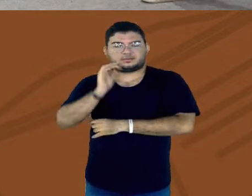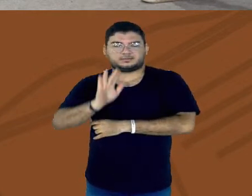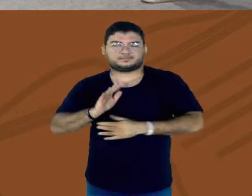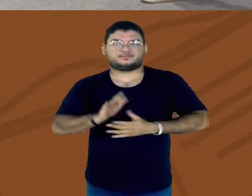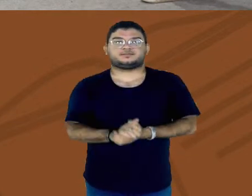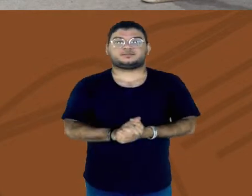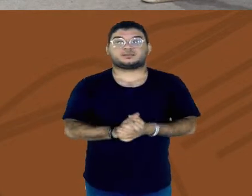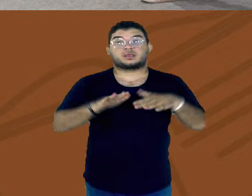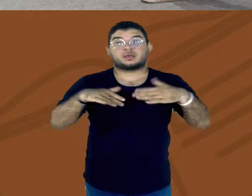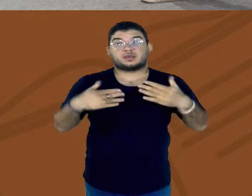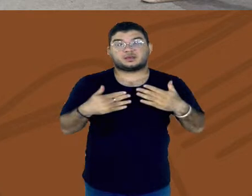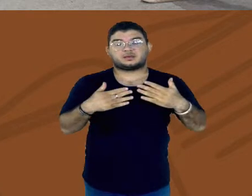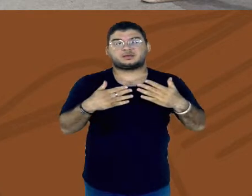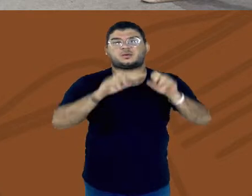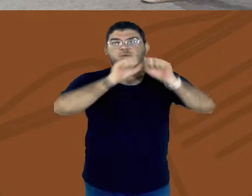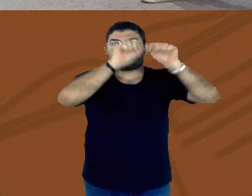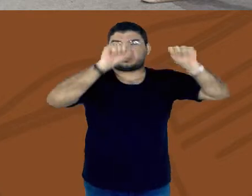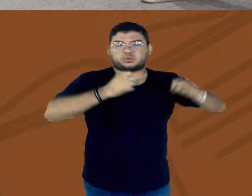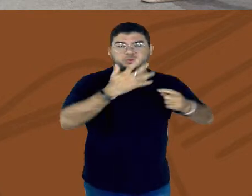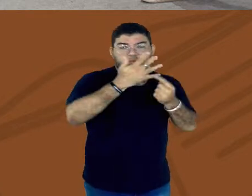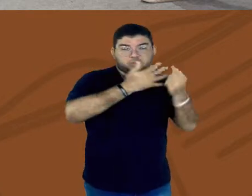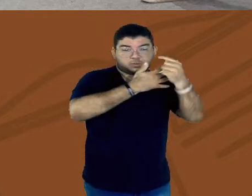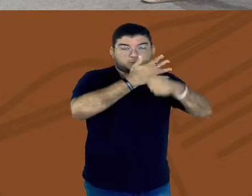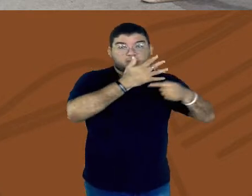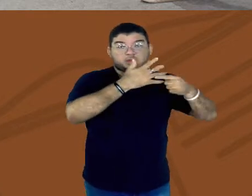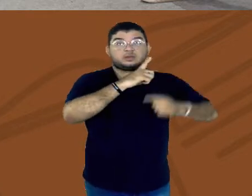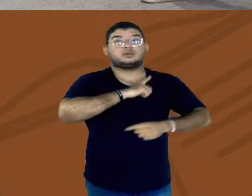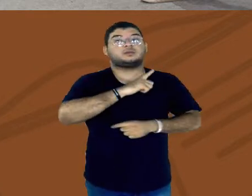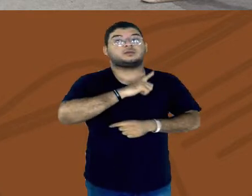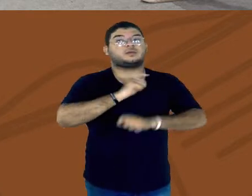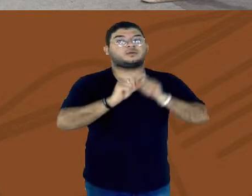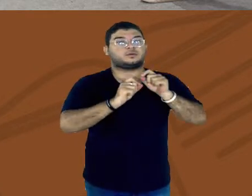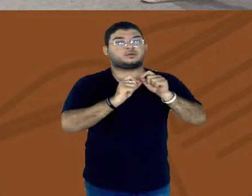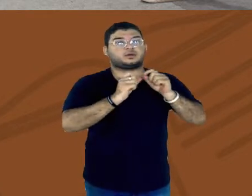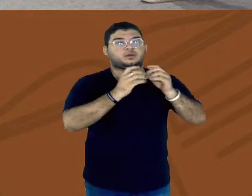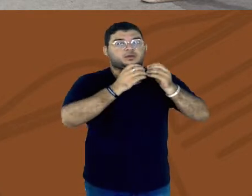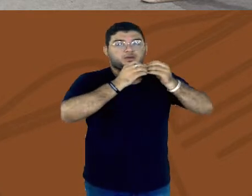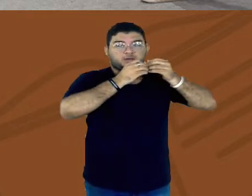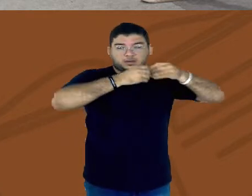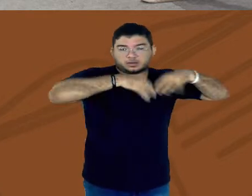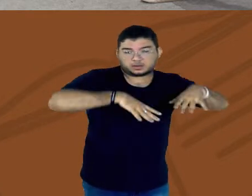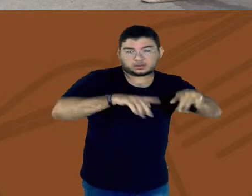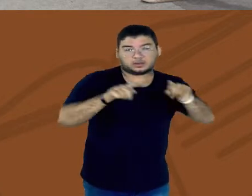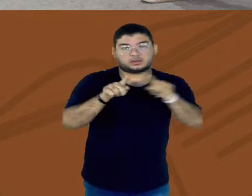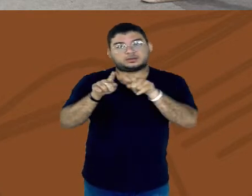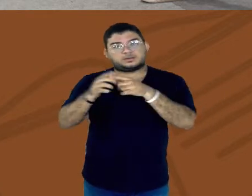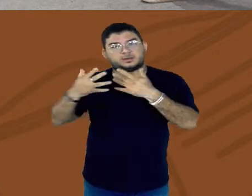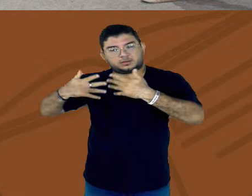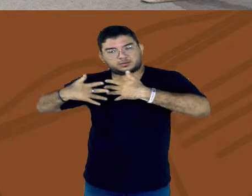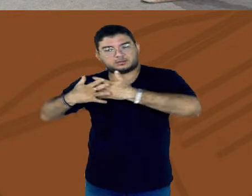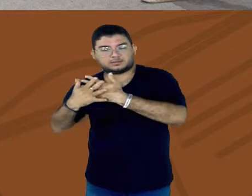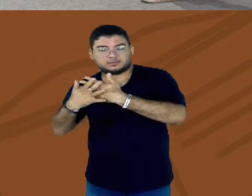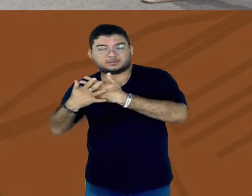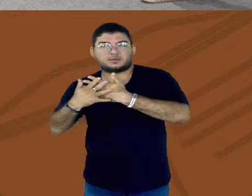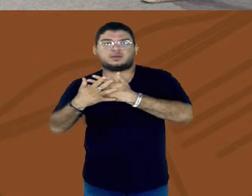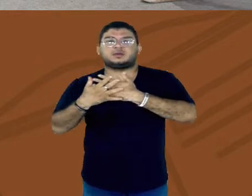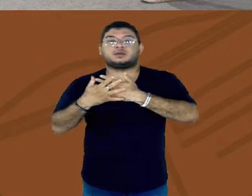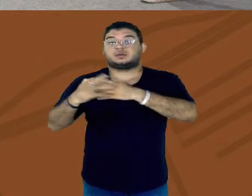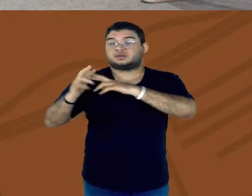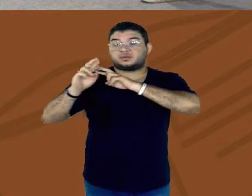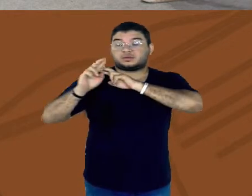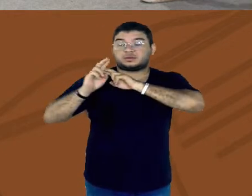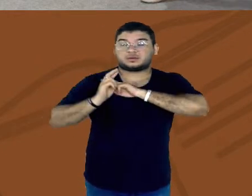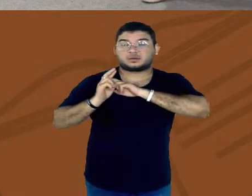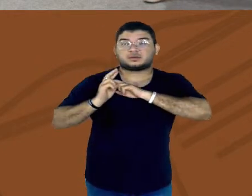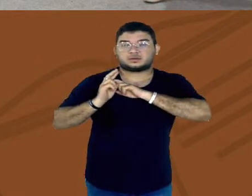Então diz que o sistema endócrino ele é formado aí tanto por glândulas quanto por tecidos e que são